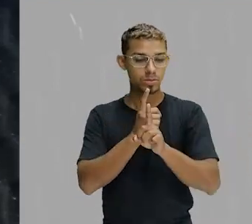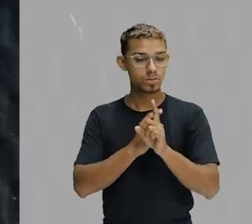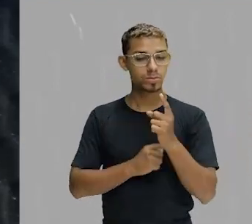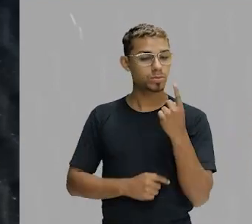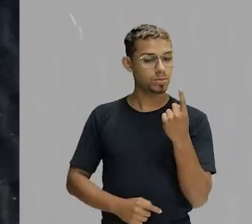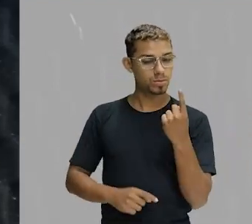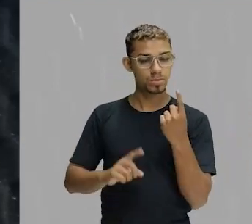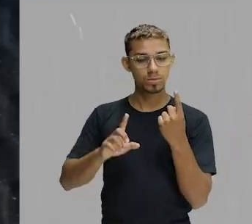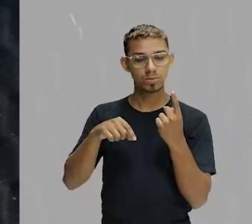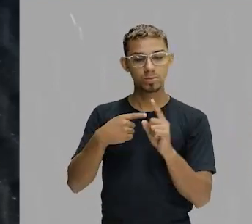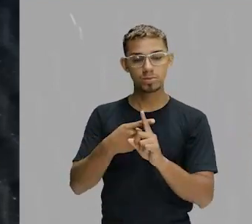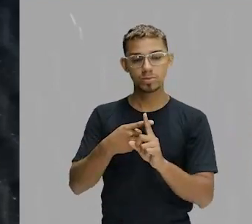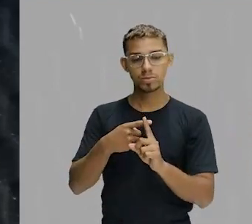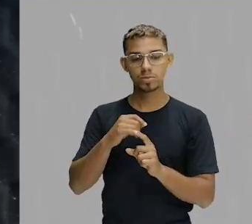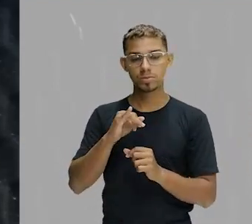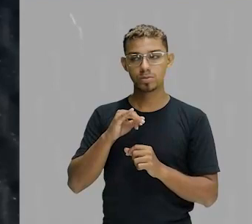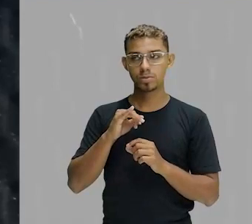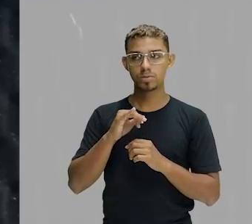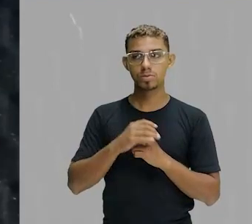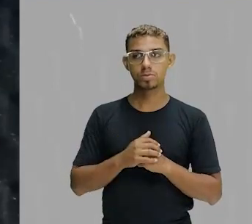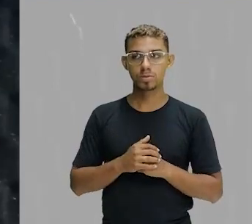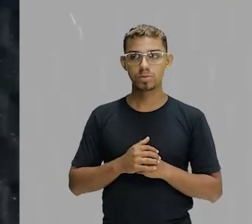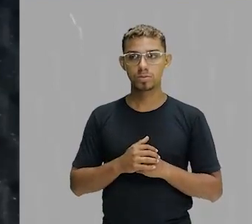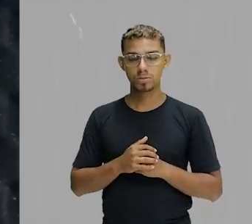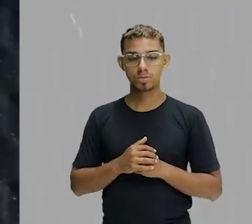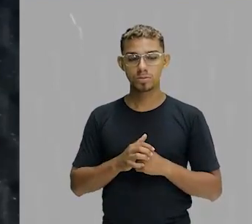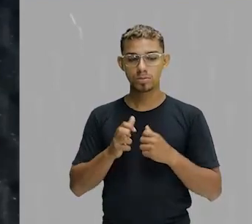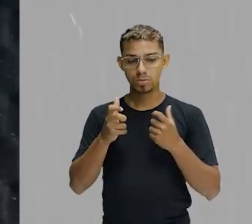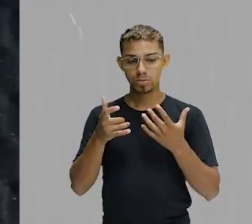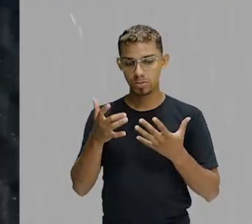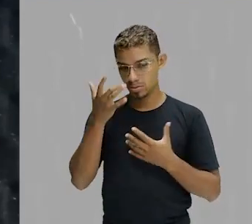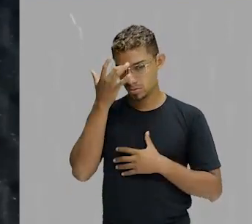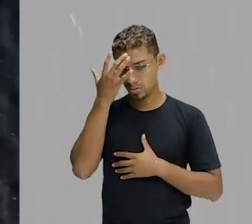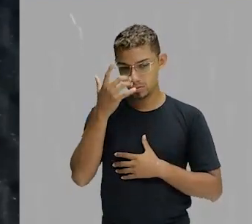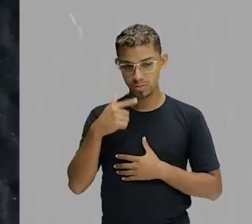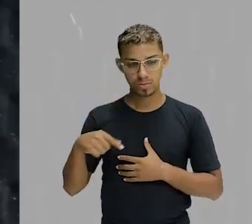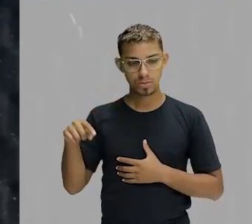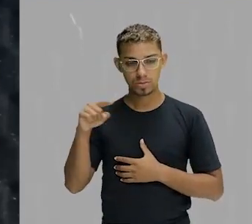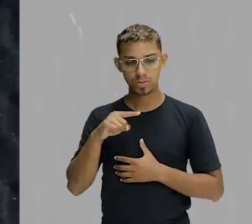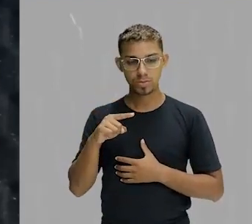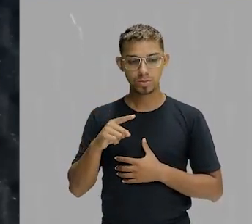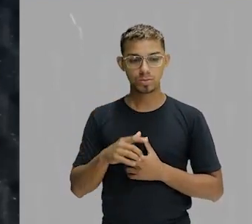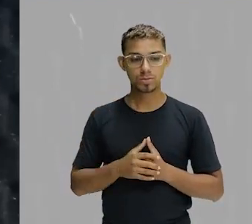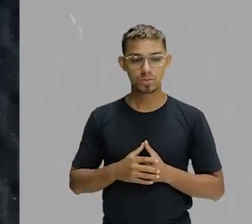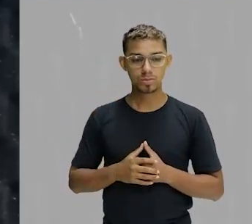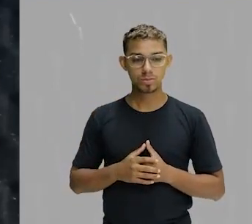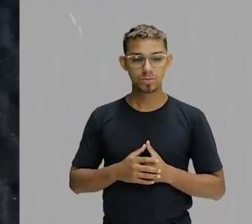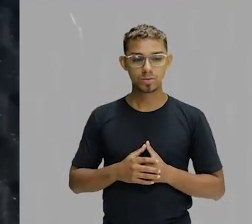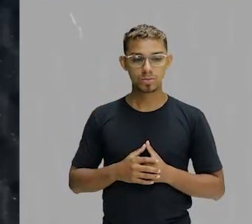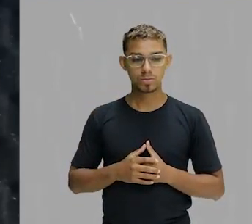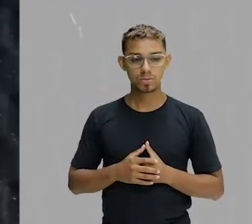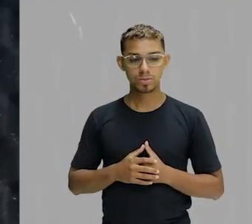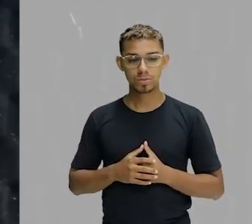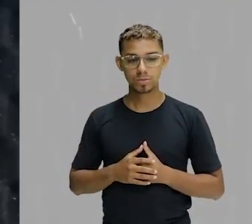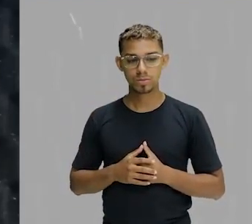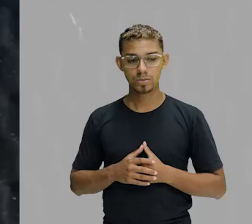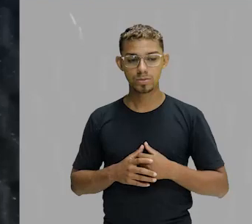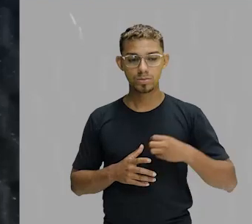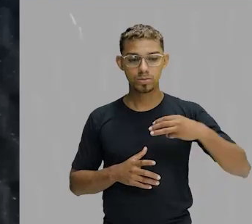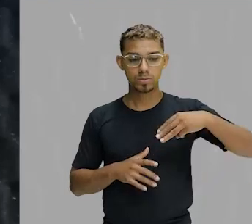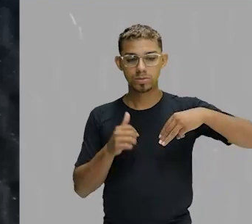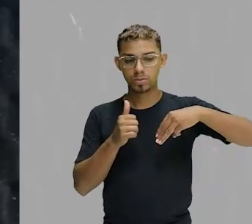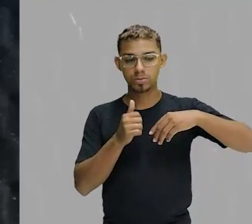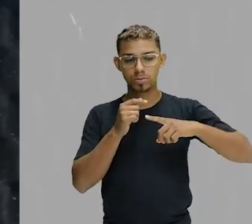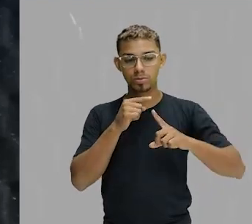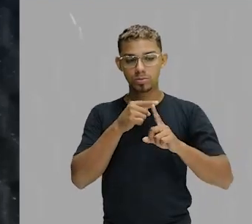né? Ah, aqui eu já coloquei em evidência, só para facilitar, tá? O montante 1. Montante 1 que multiplica 1 mais I. Agora sim a gente